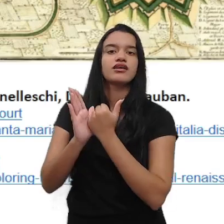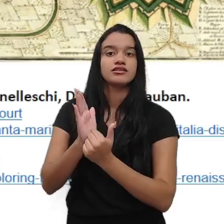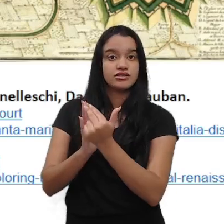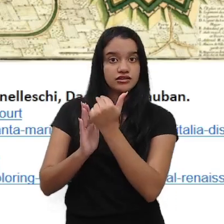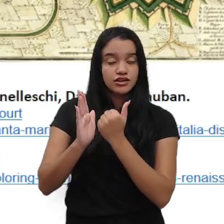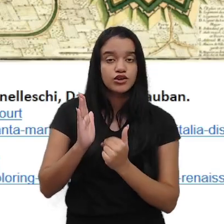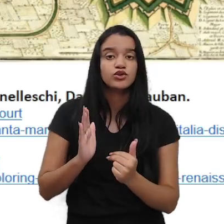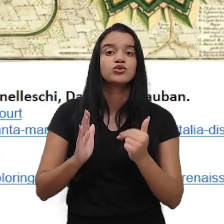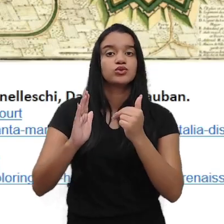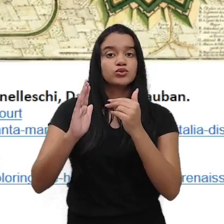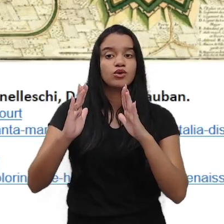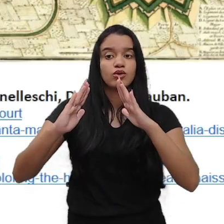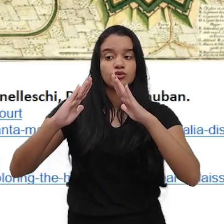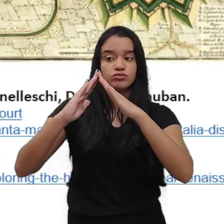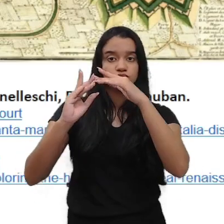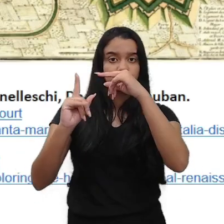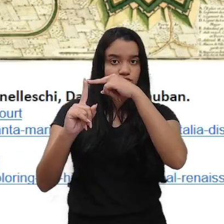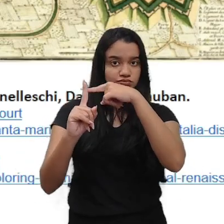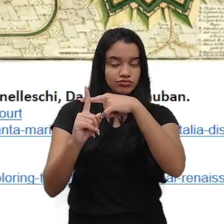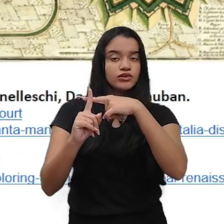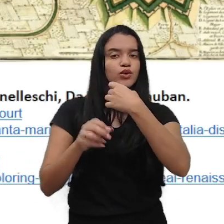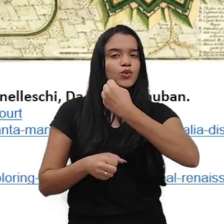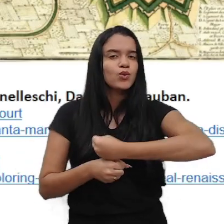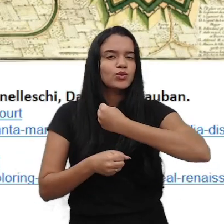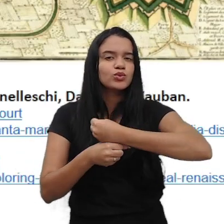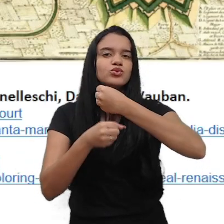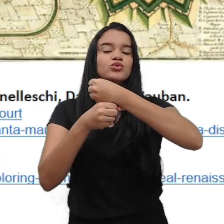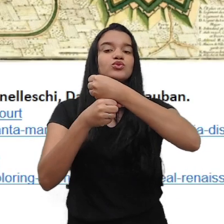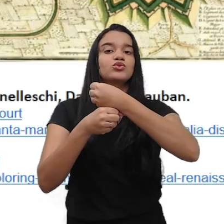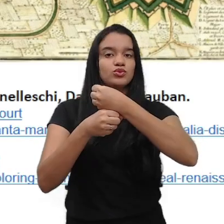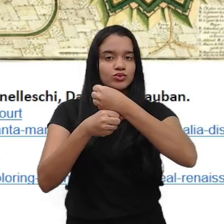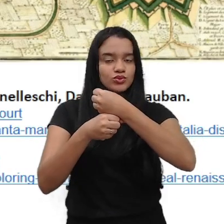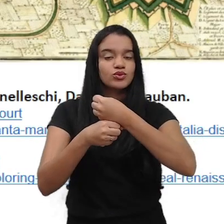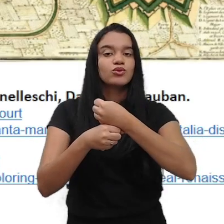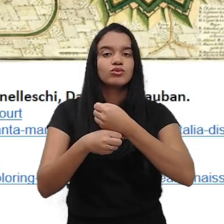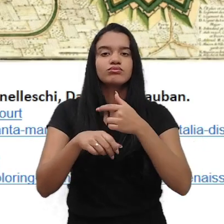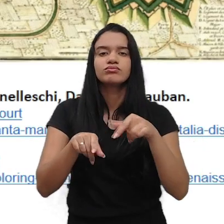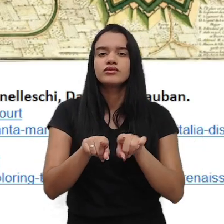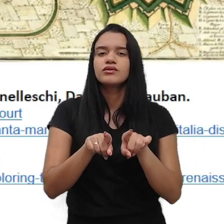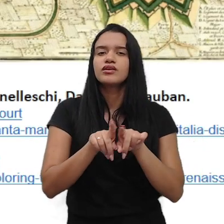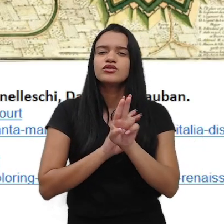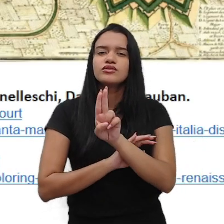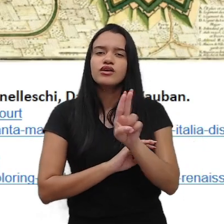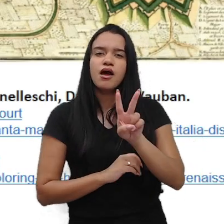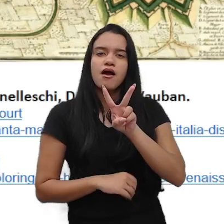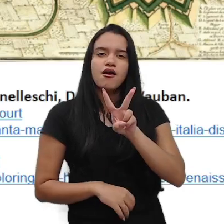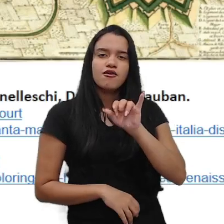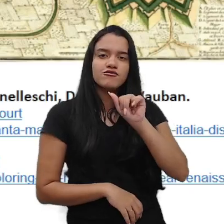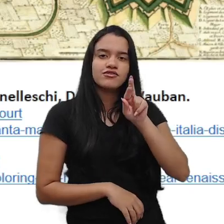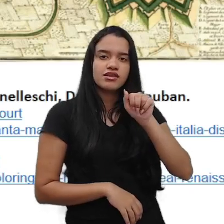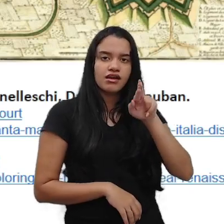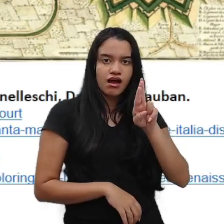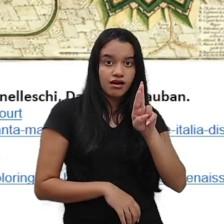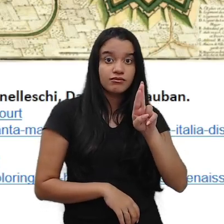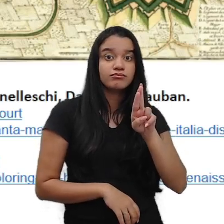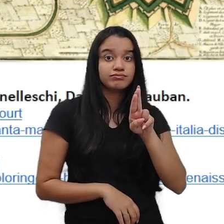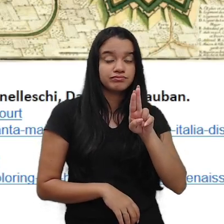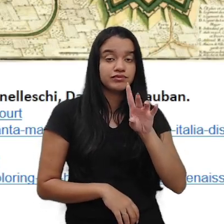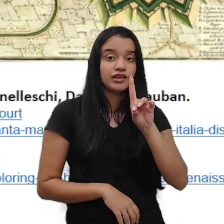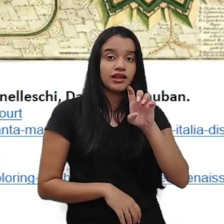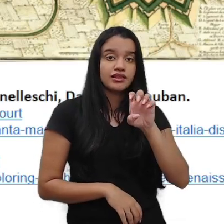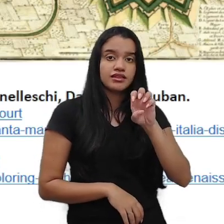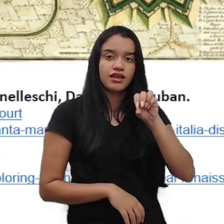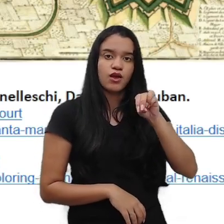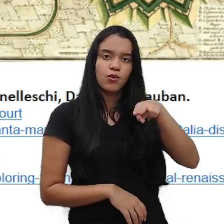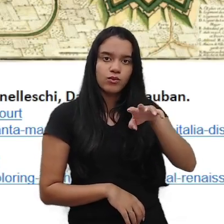por um construtor francês do século XIII chamado Viard de Honnecourt. Ele tinha um